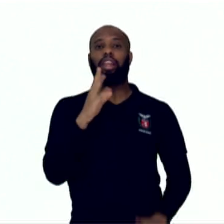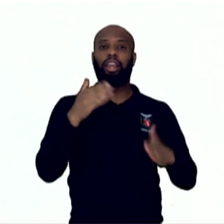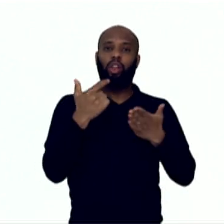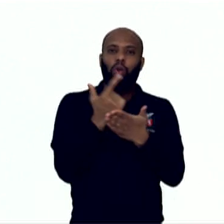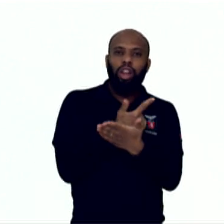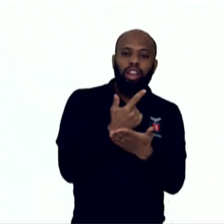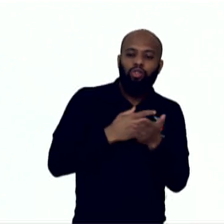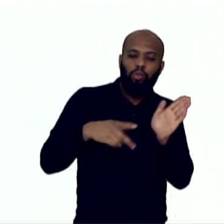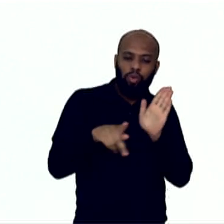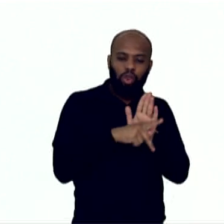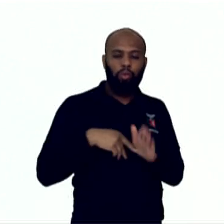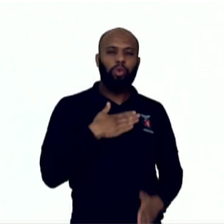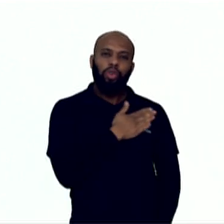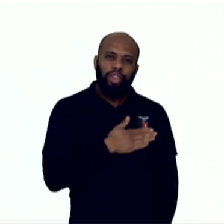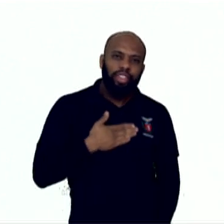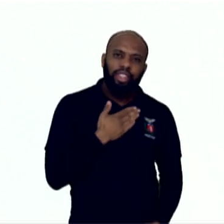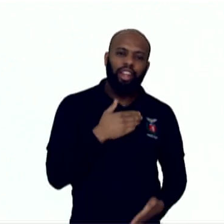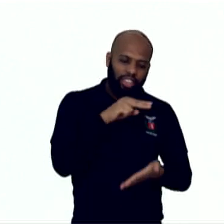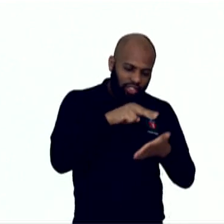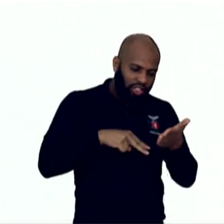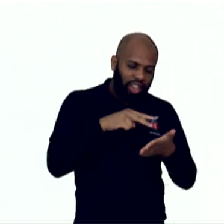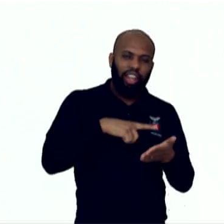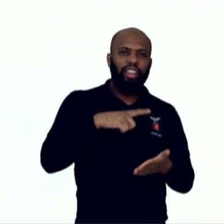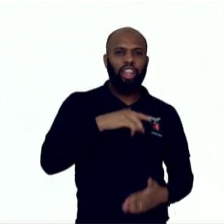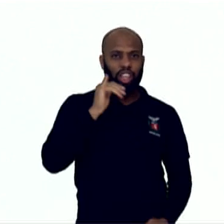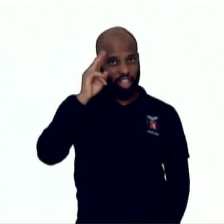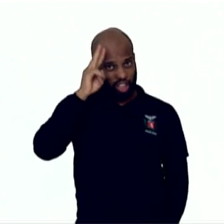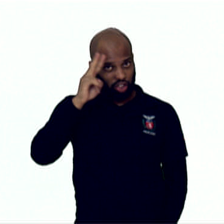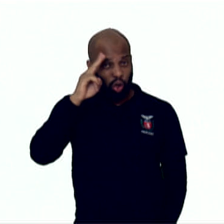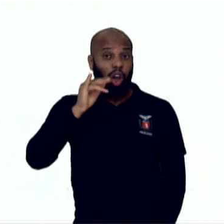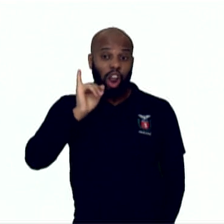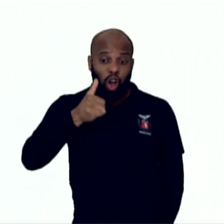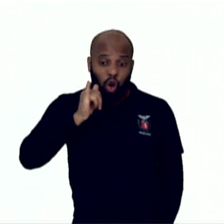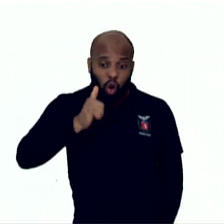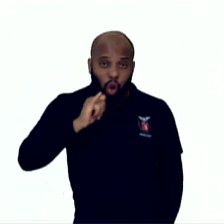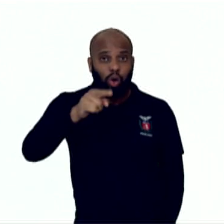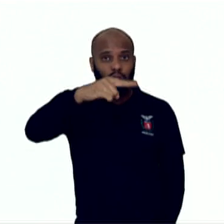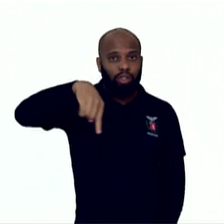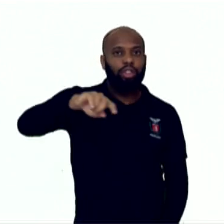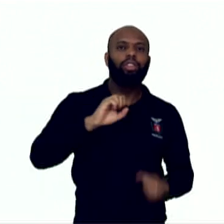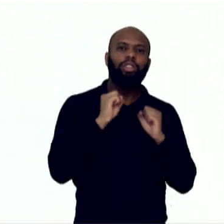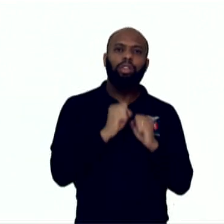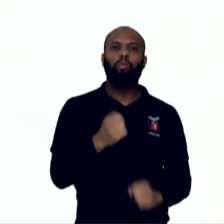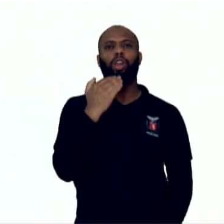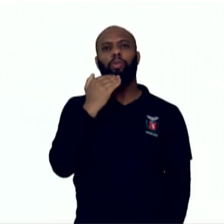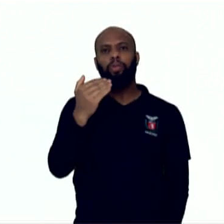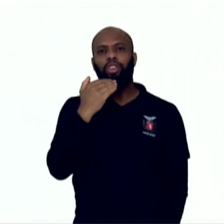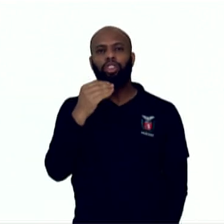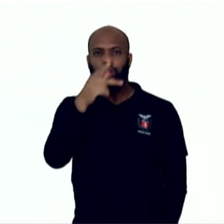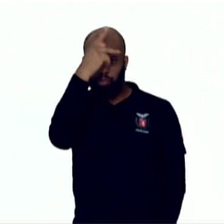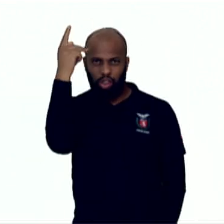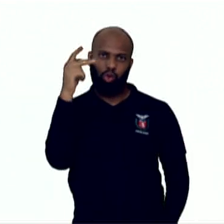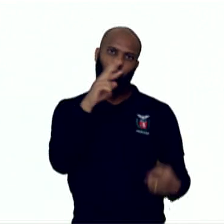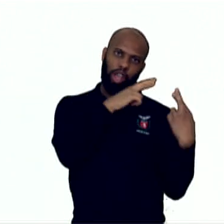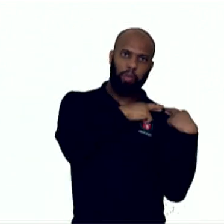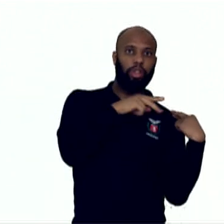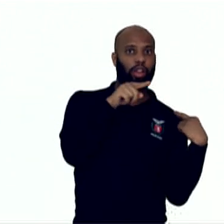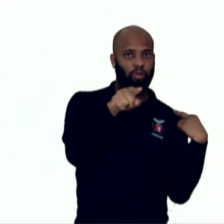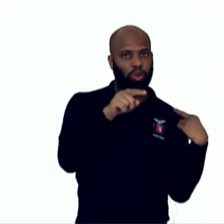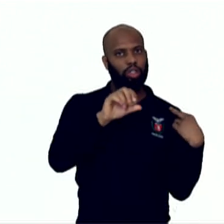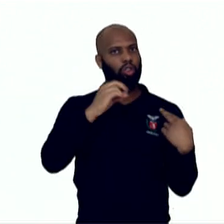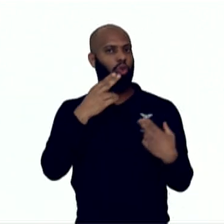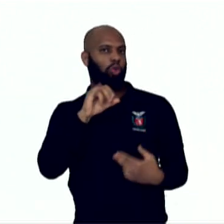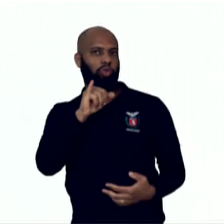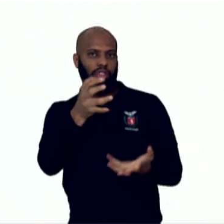Ler, ela tem uma série de contos, muitos contos que vocês podem pedir para o responsável, ou se você